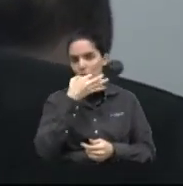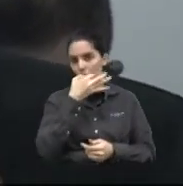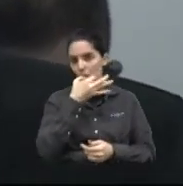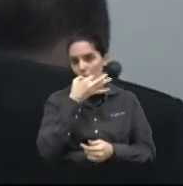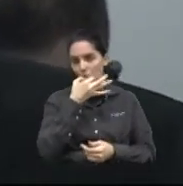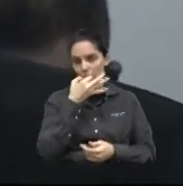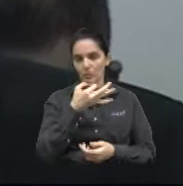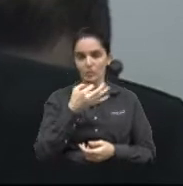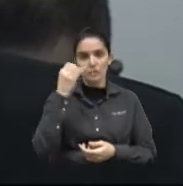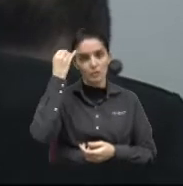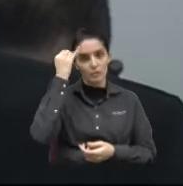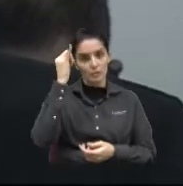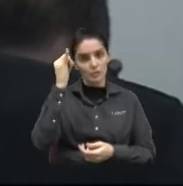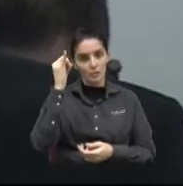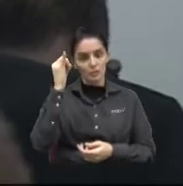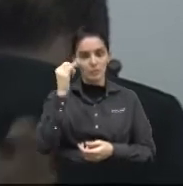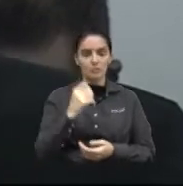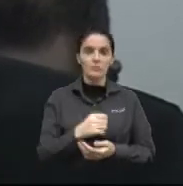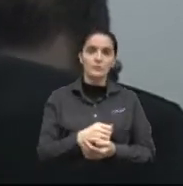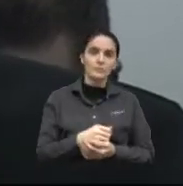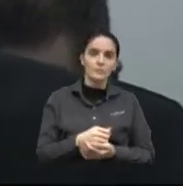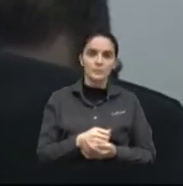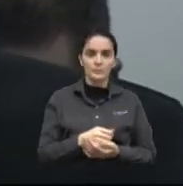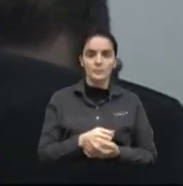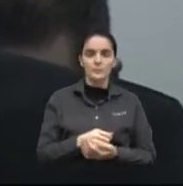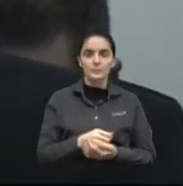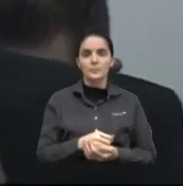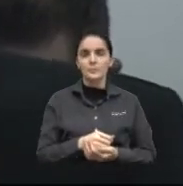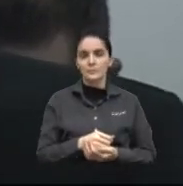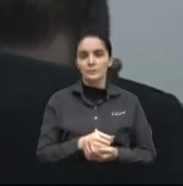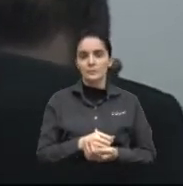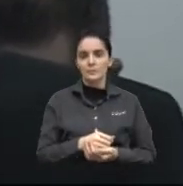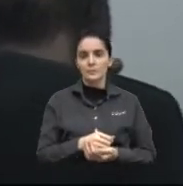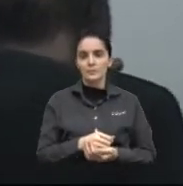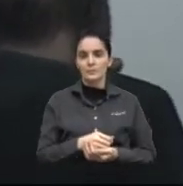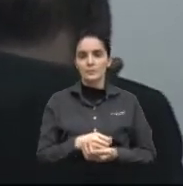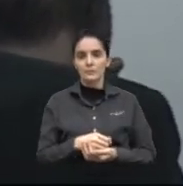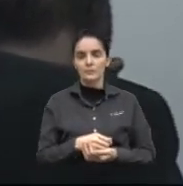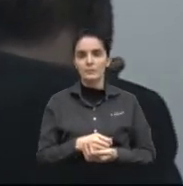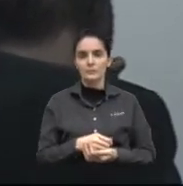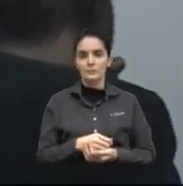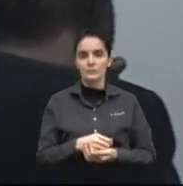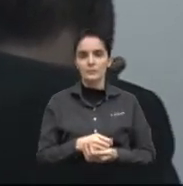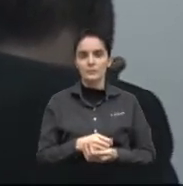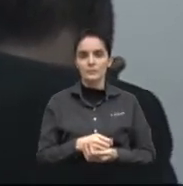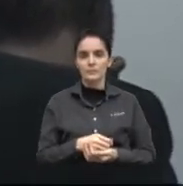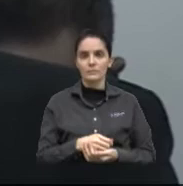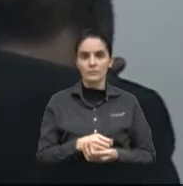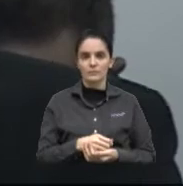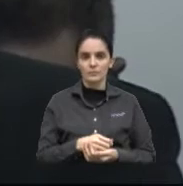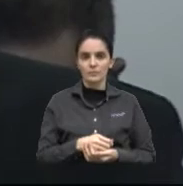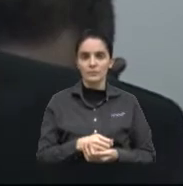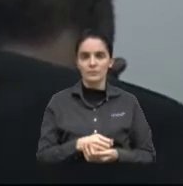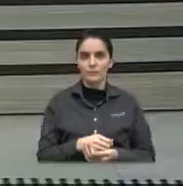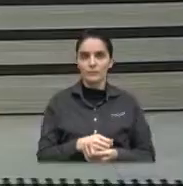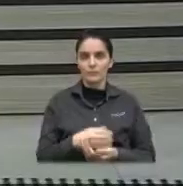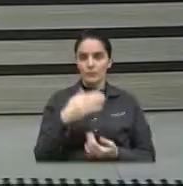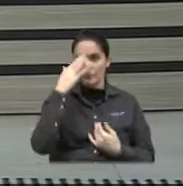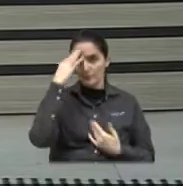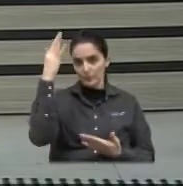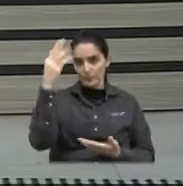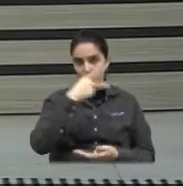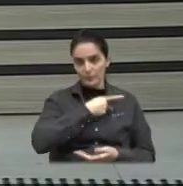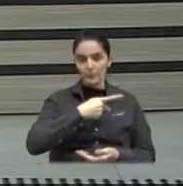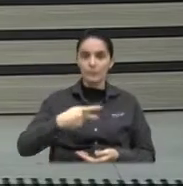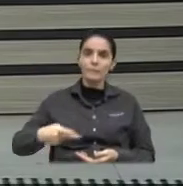suas idéias há coisas que achamos pertinente se manifestar se manifestar em plenário obrigado presidente